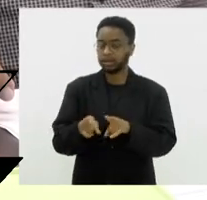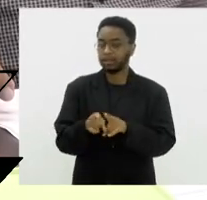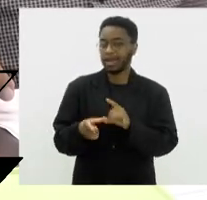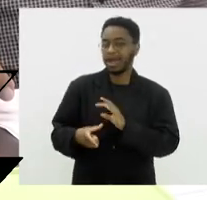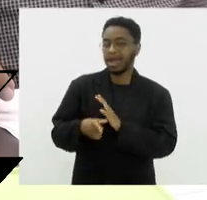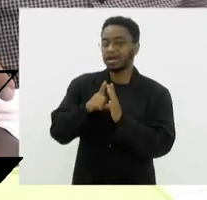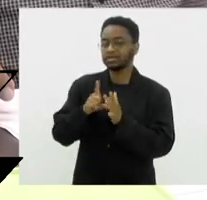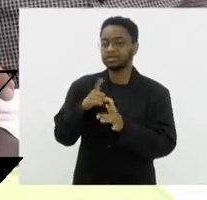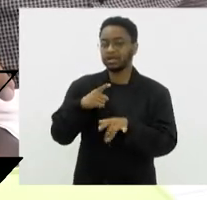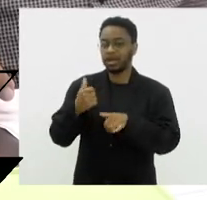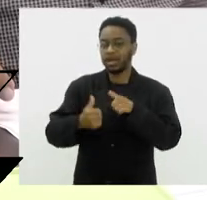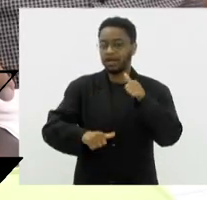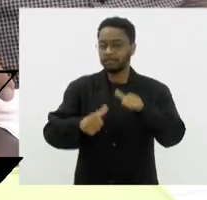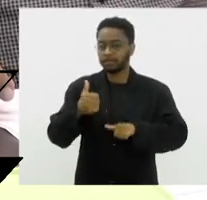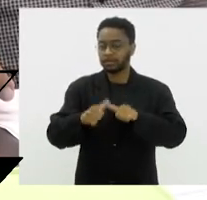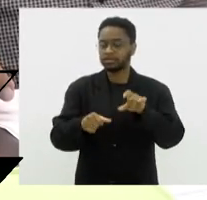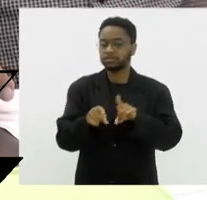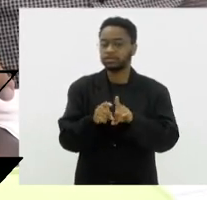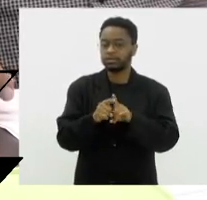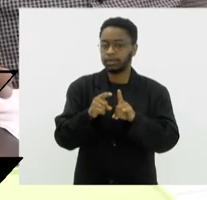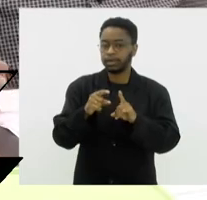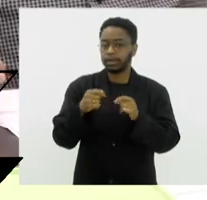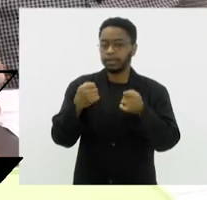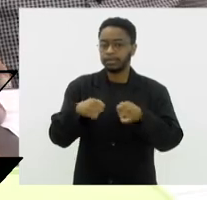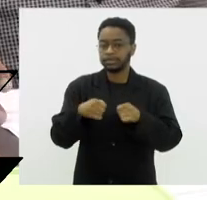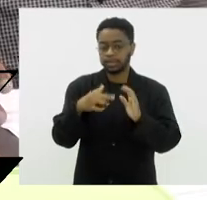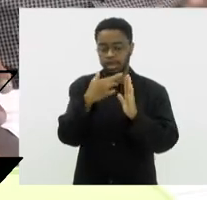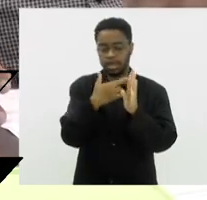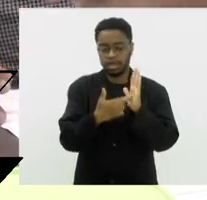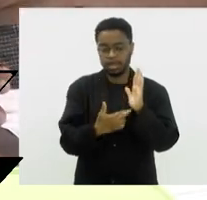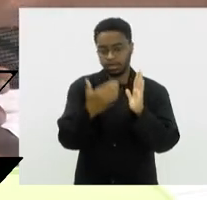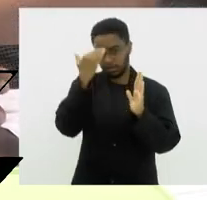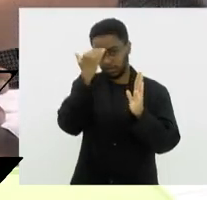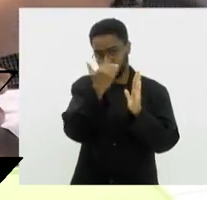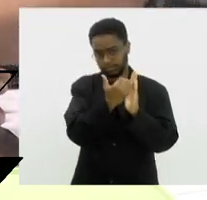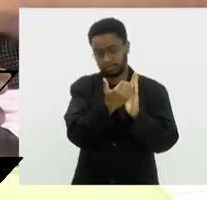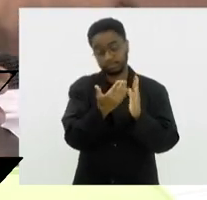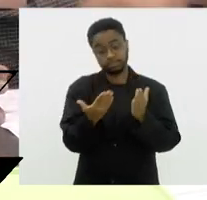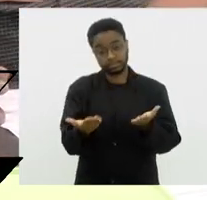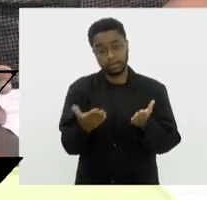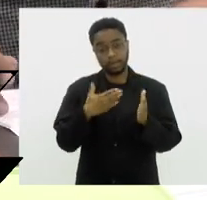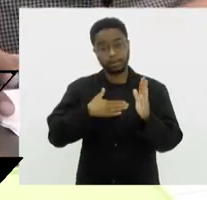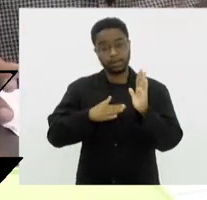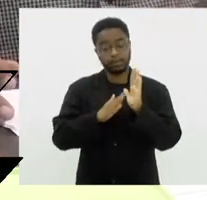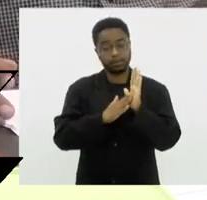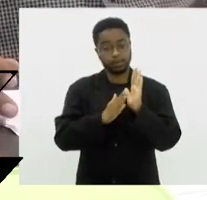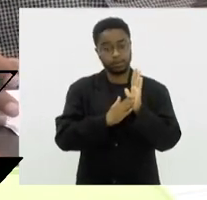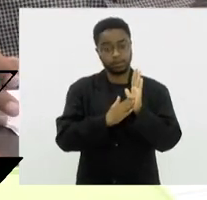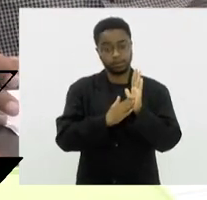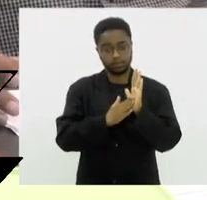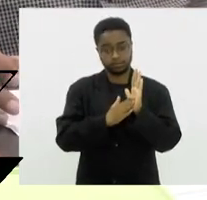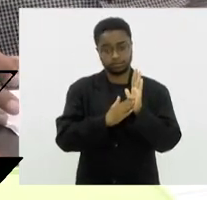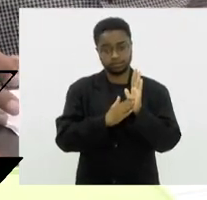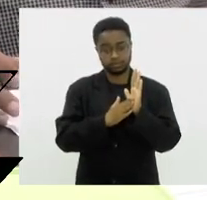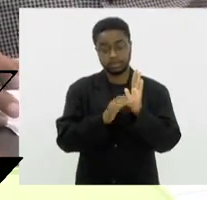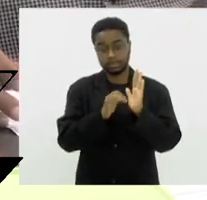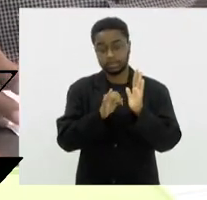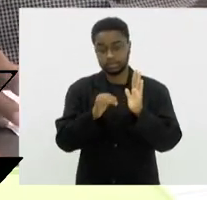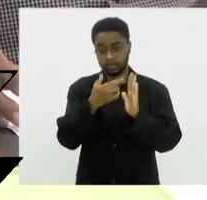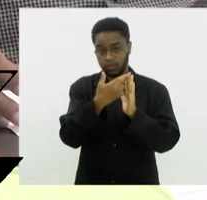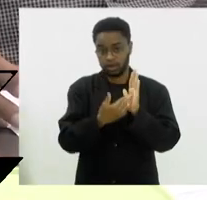de avaliação e obedecerá às seguintes normas. Então, a minha proposta, caso o